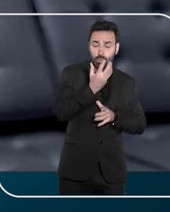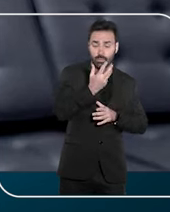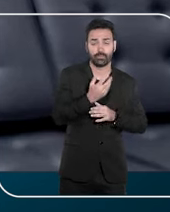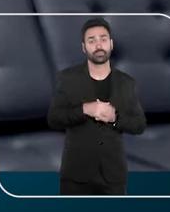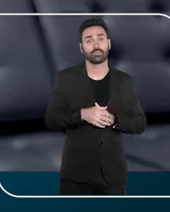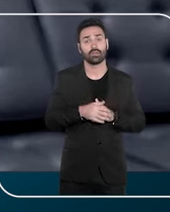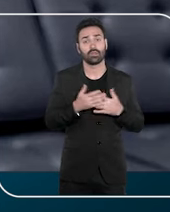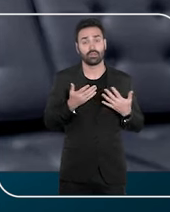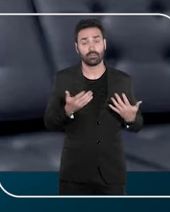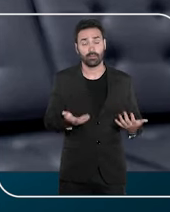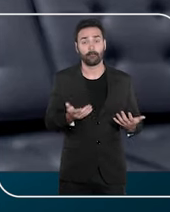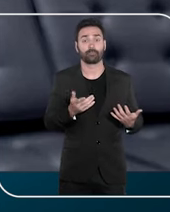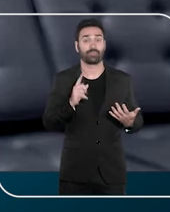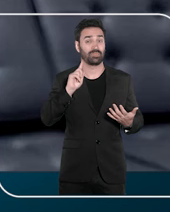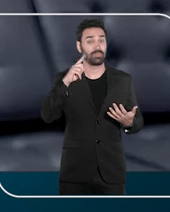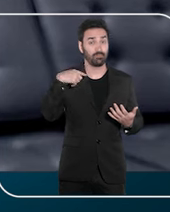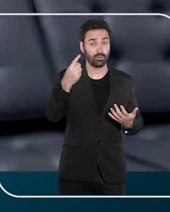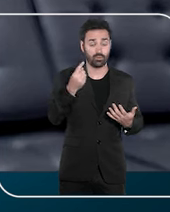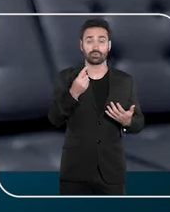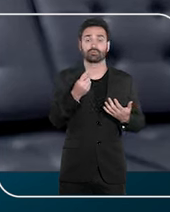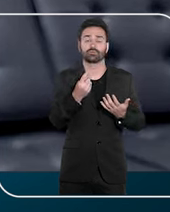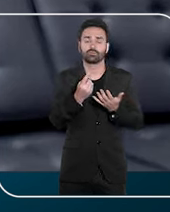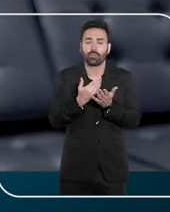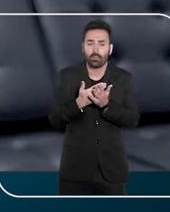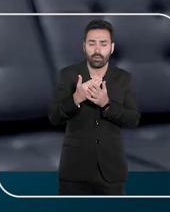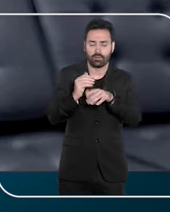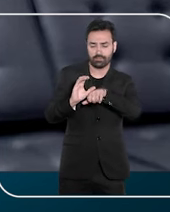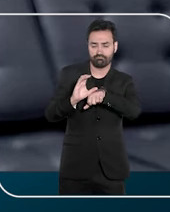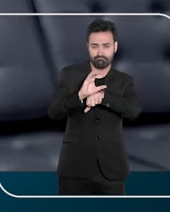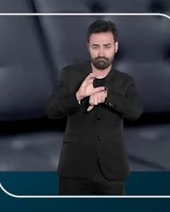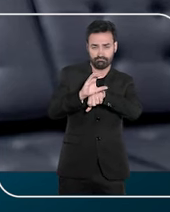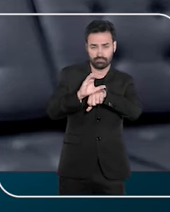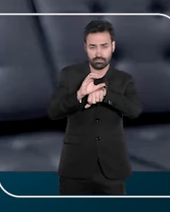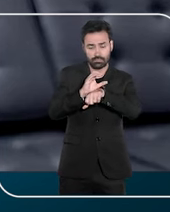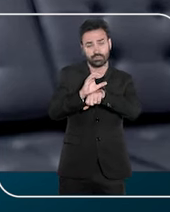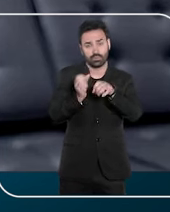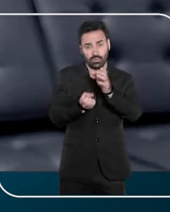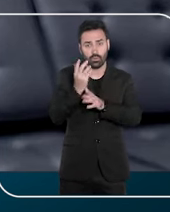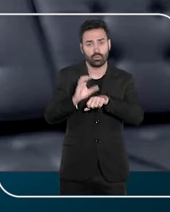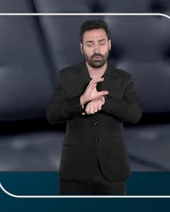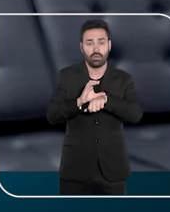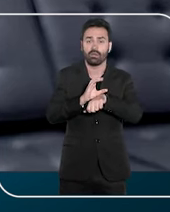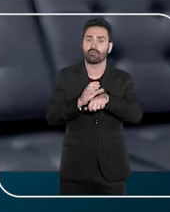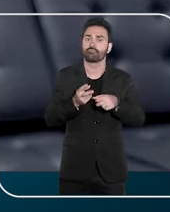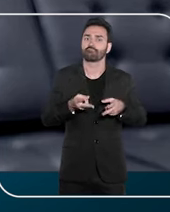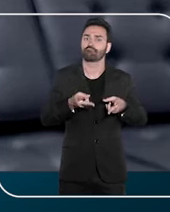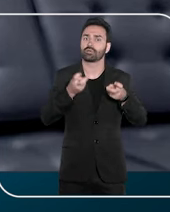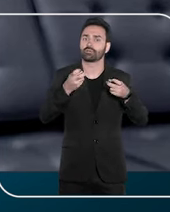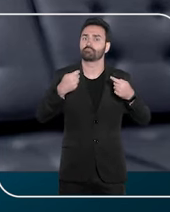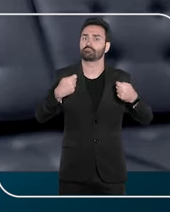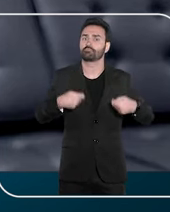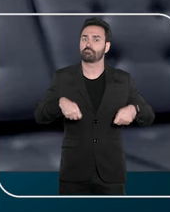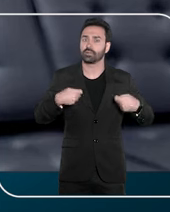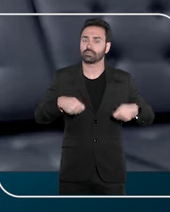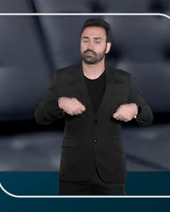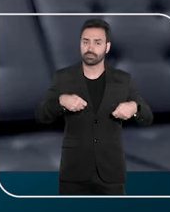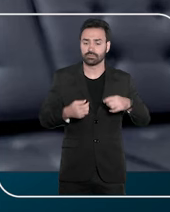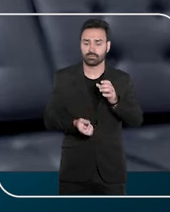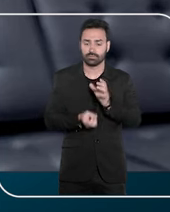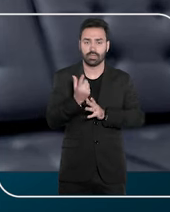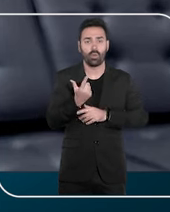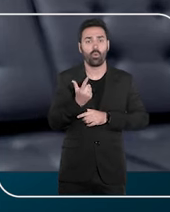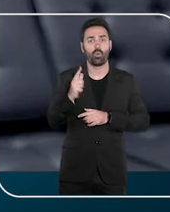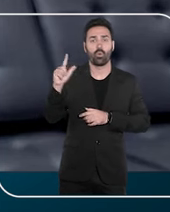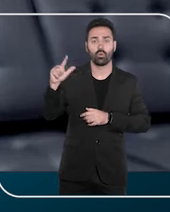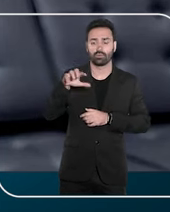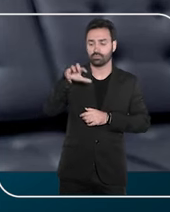da Constituinte se percebeu a necessidade de se ter um tribunal que, de